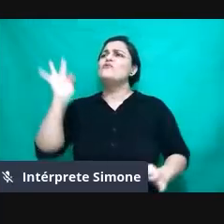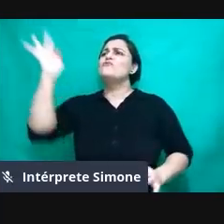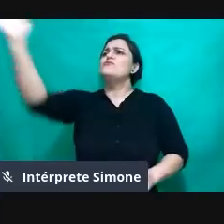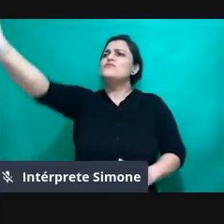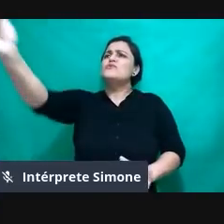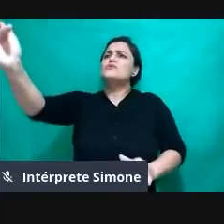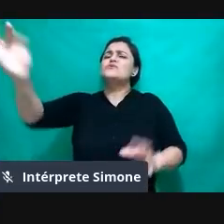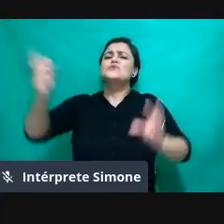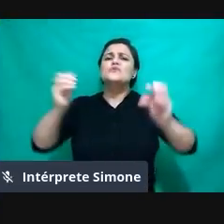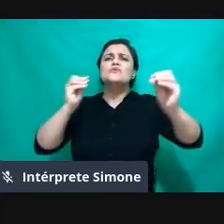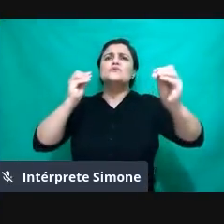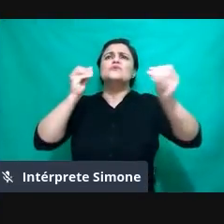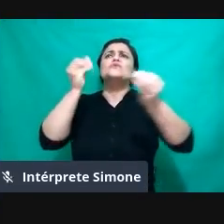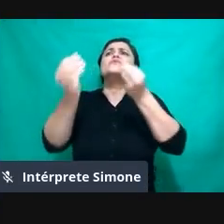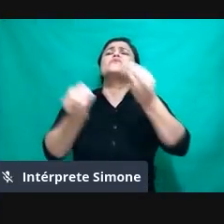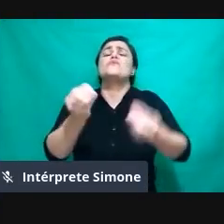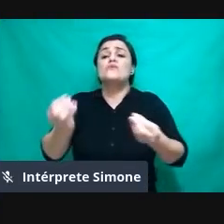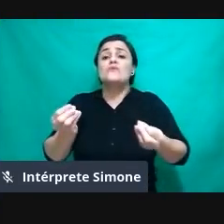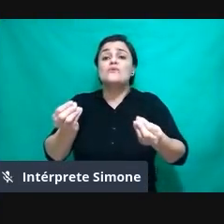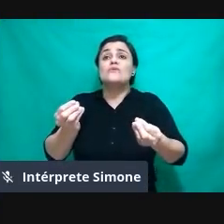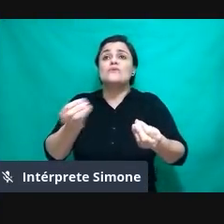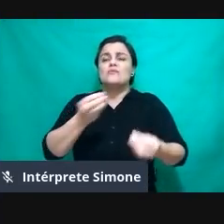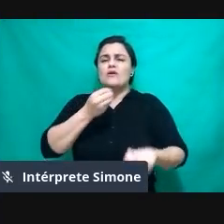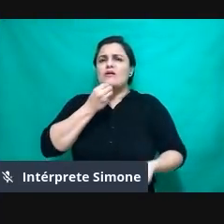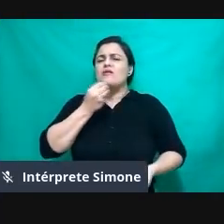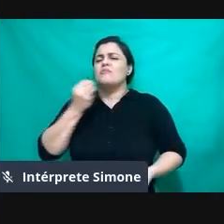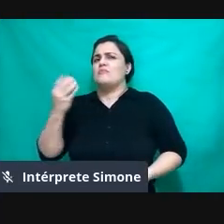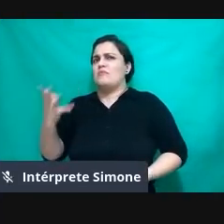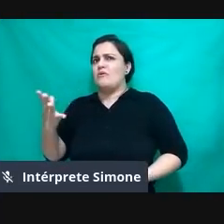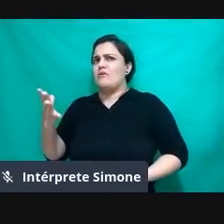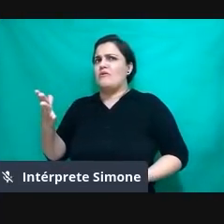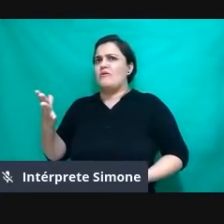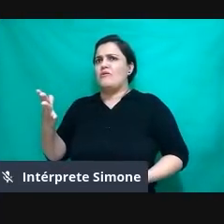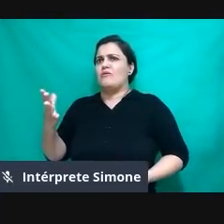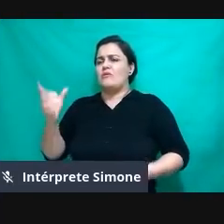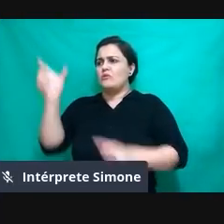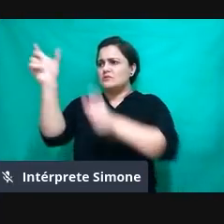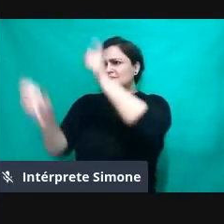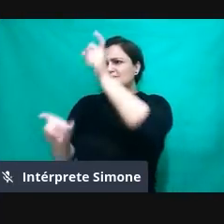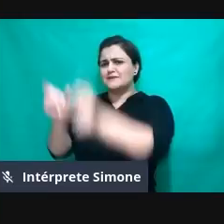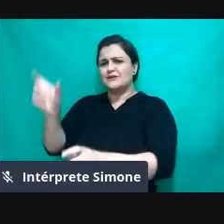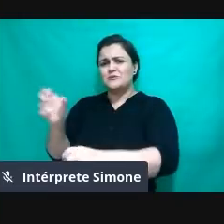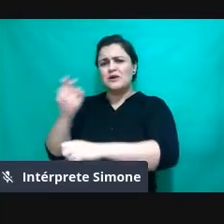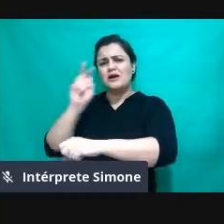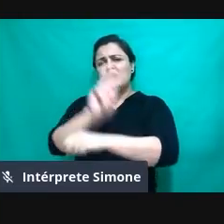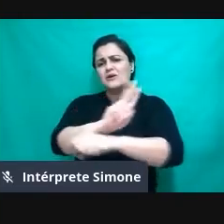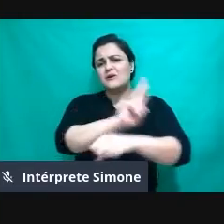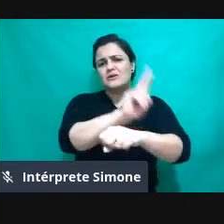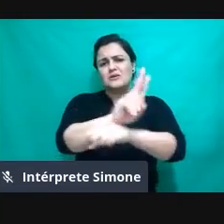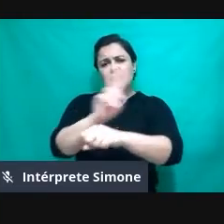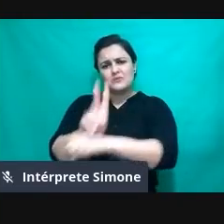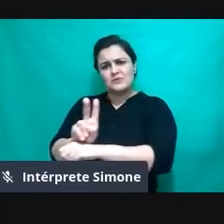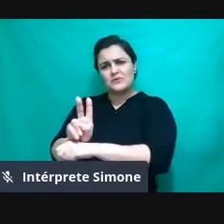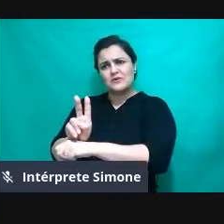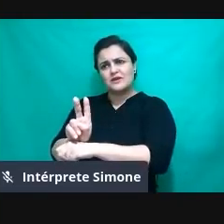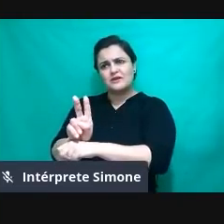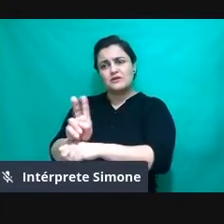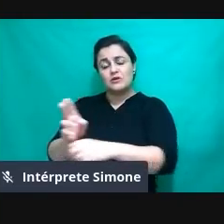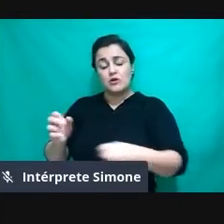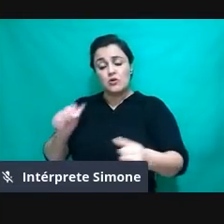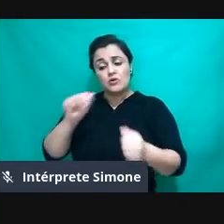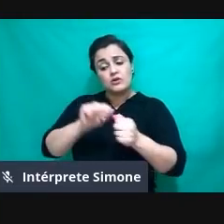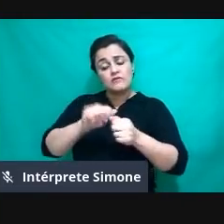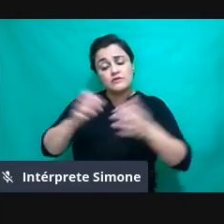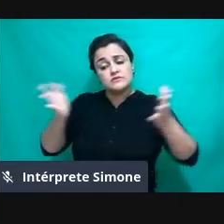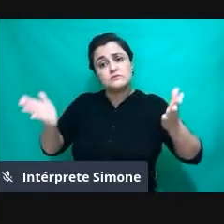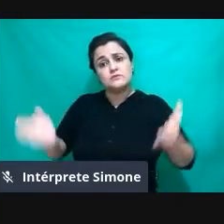passado, né, deixou boas coisas para que eu possa, no presente, dar continuidade? Ou